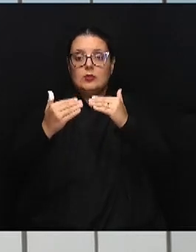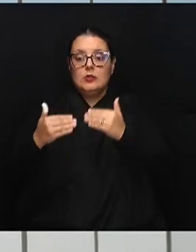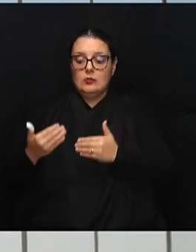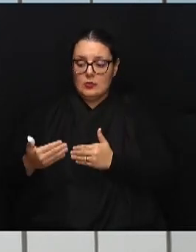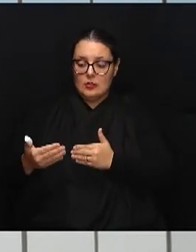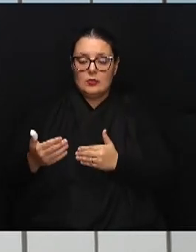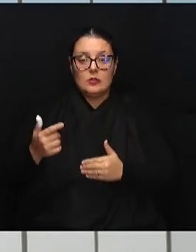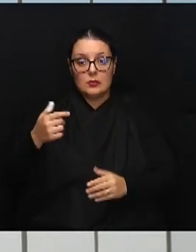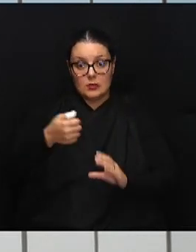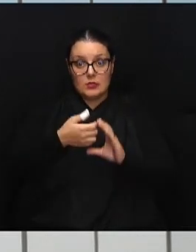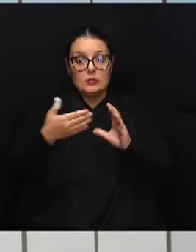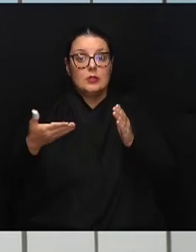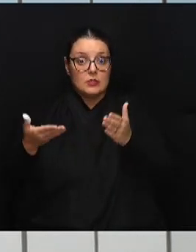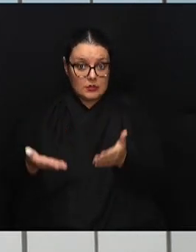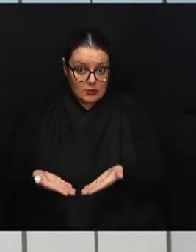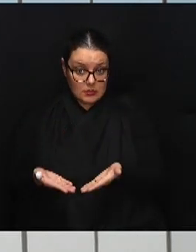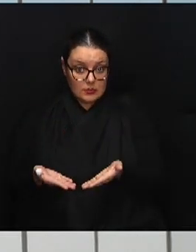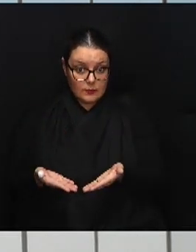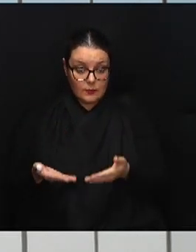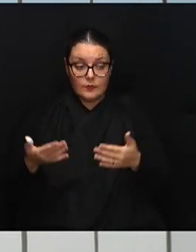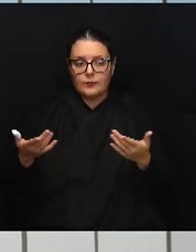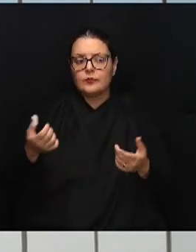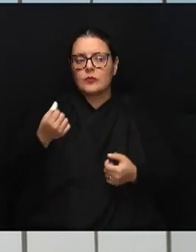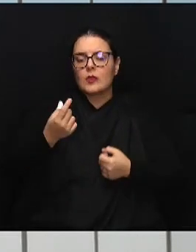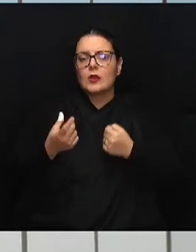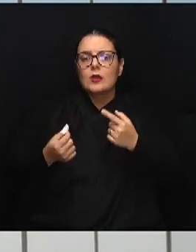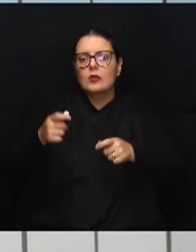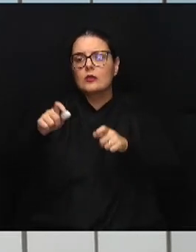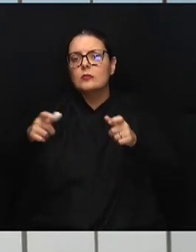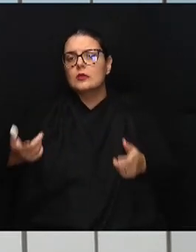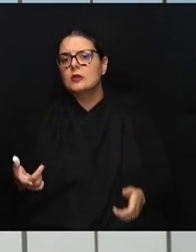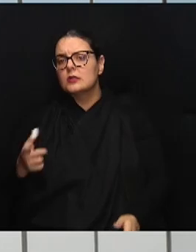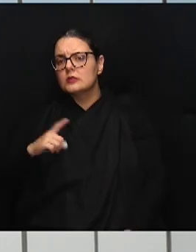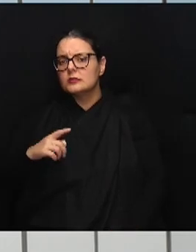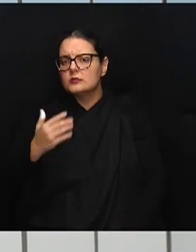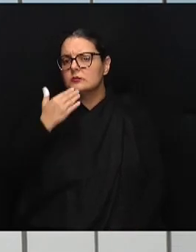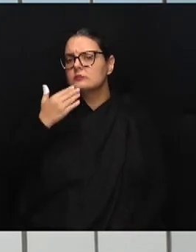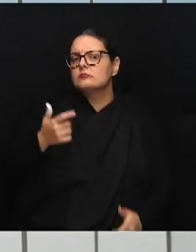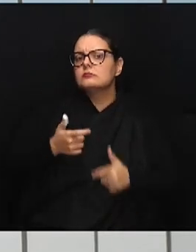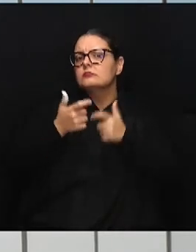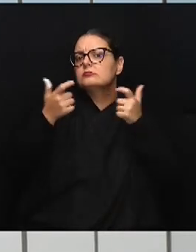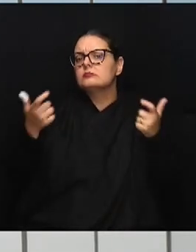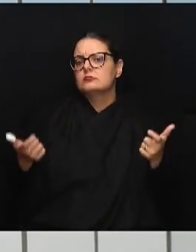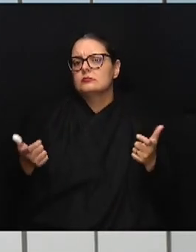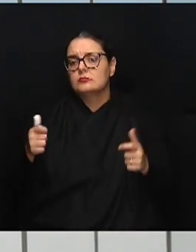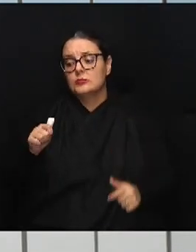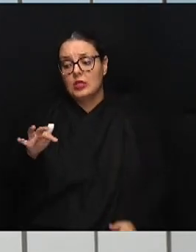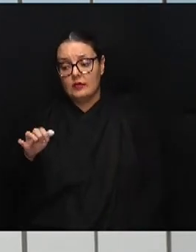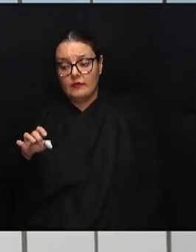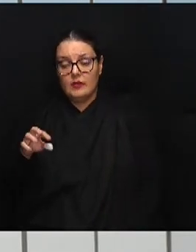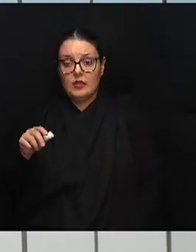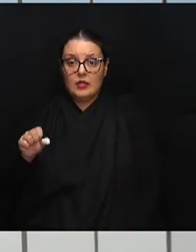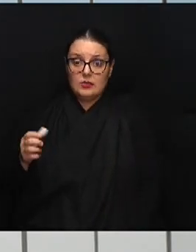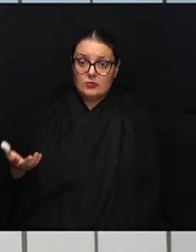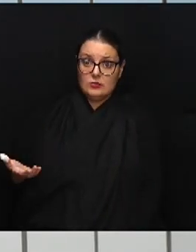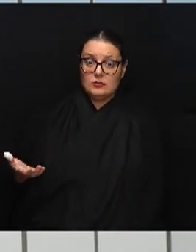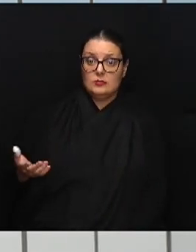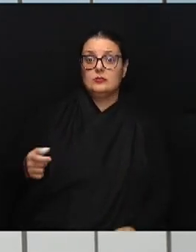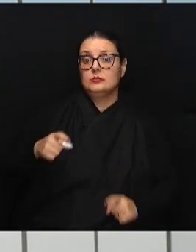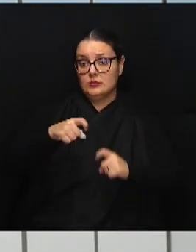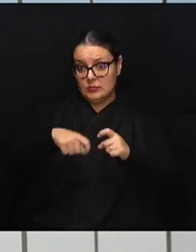dessas características, né? Então, algumas pessoas têm uma demanda maior de afetos,